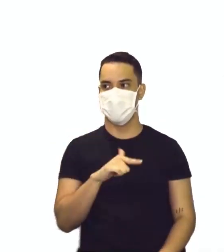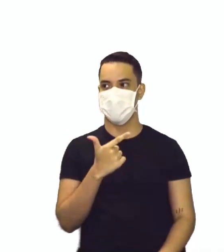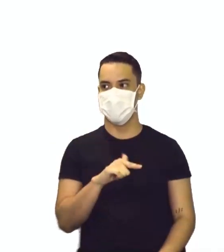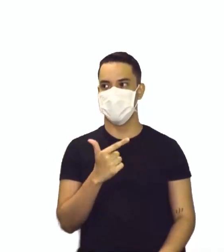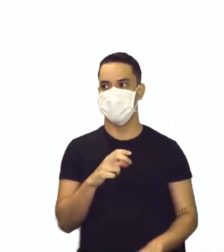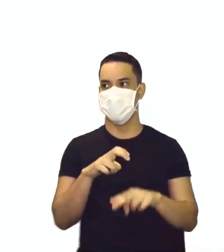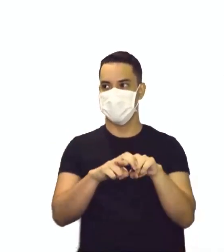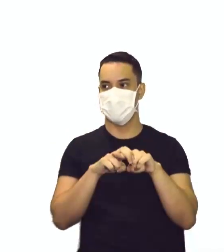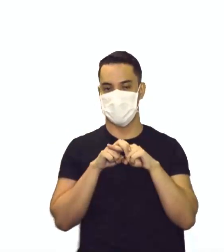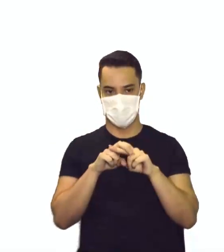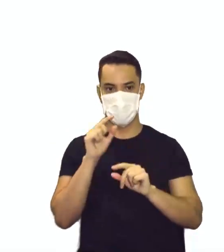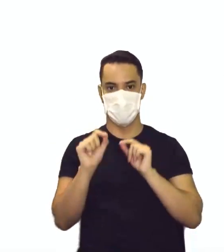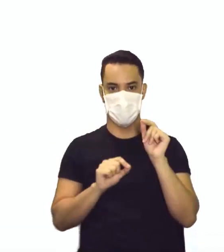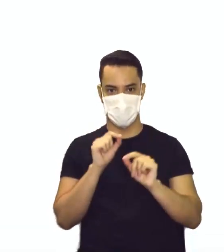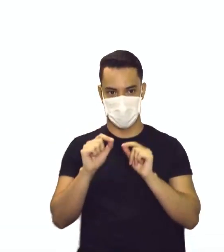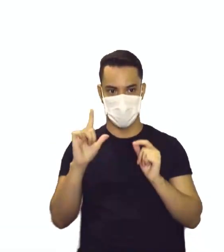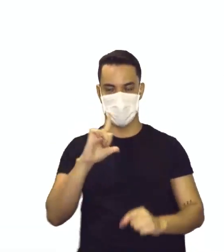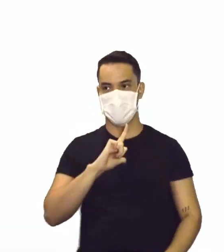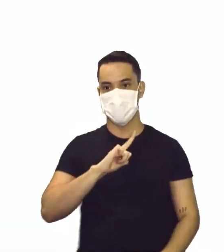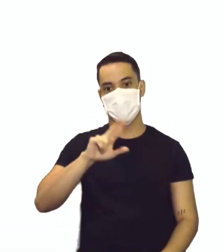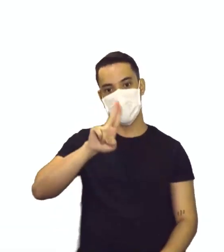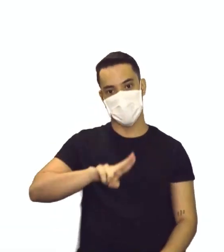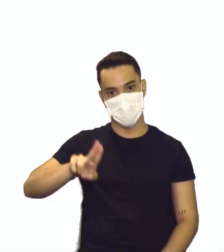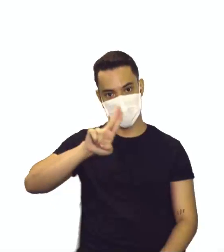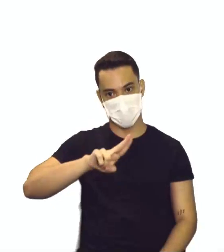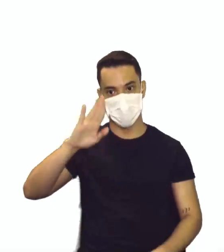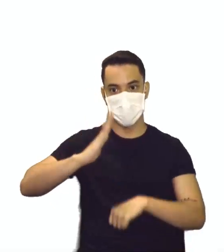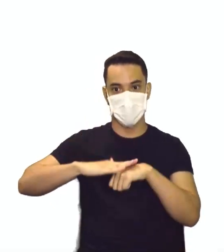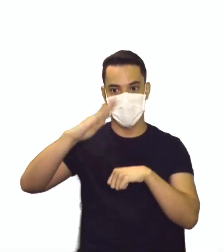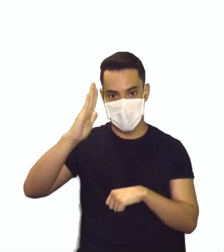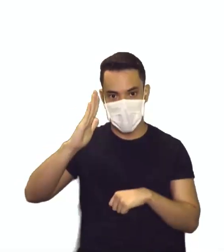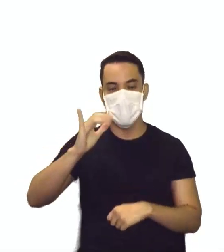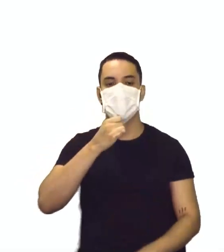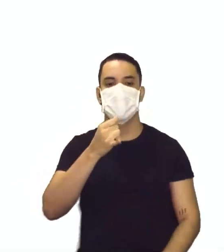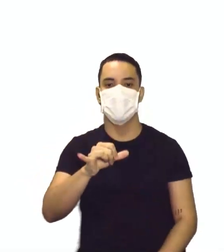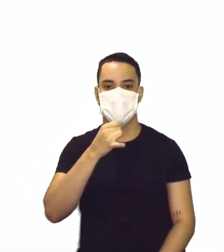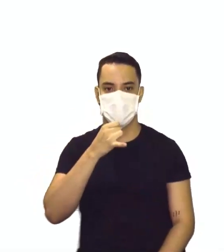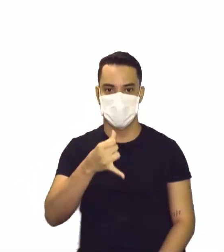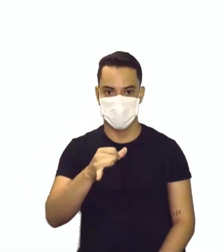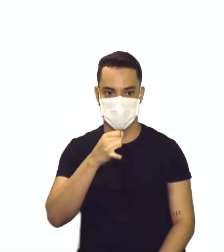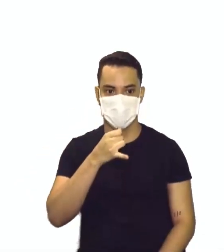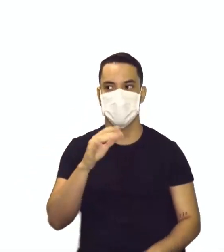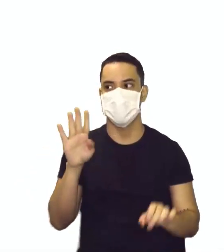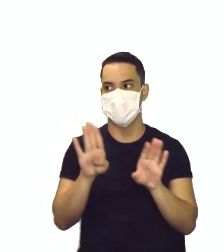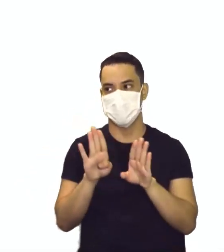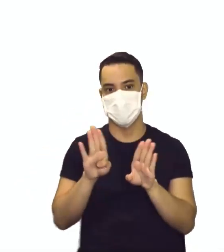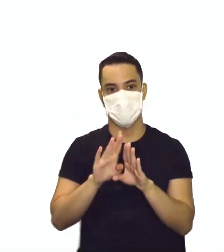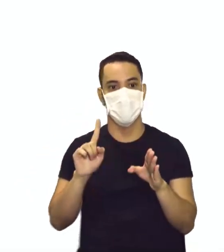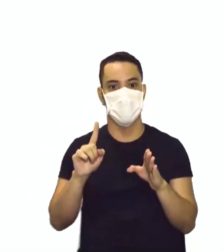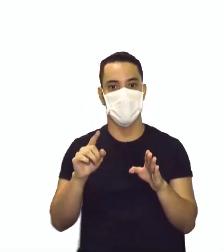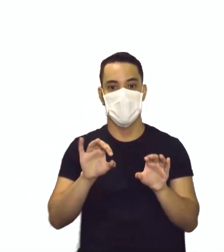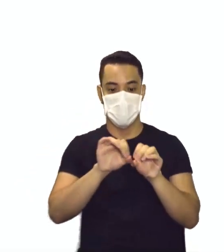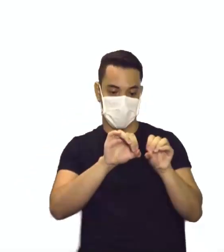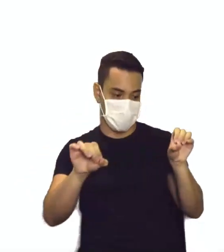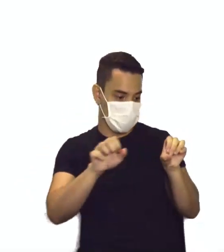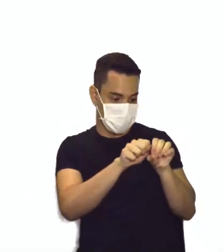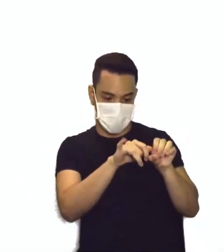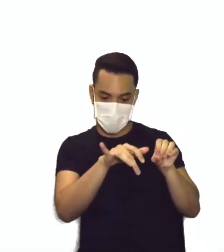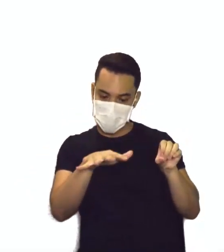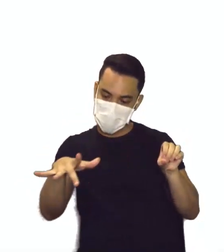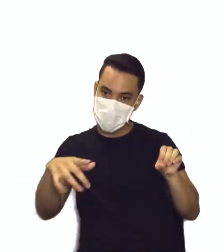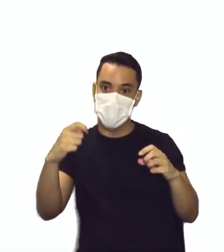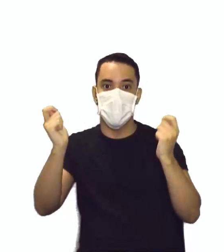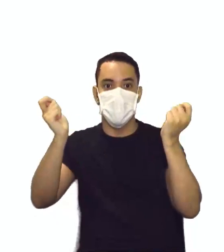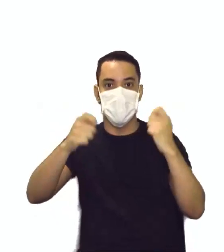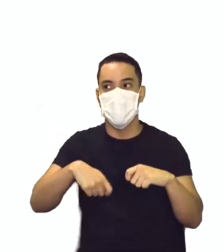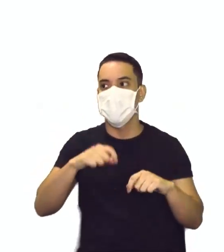Então aí, ó, os condutores são utilizados na transmissão de energia elétrica, Os isolantes são utilizados para que se